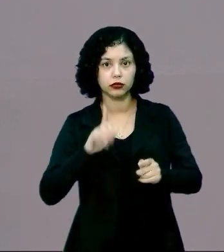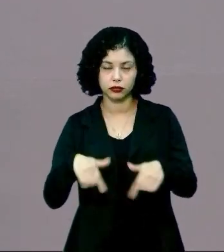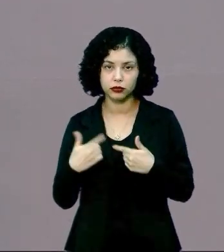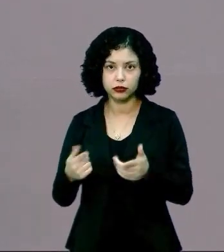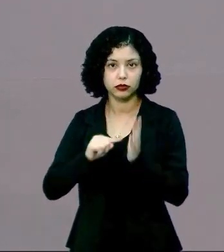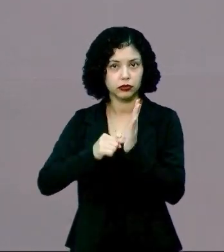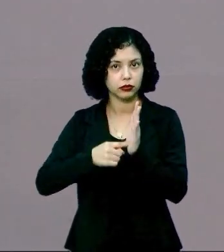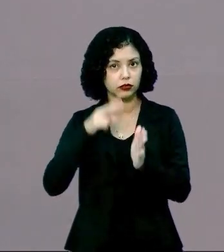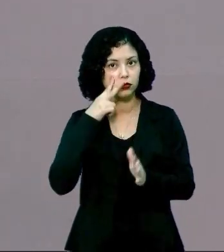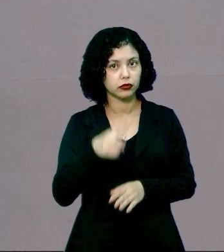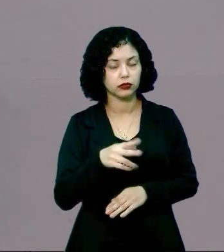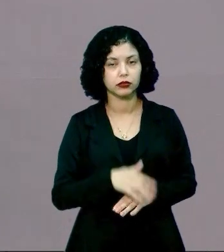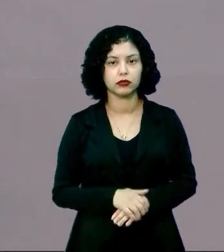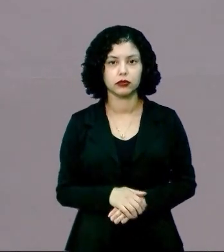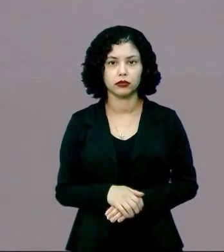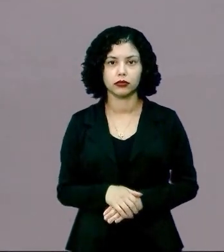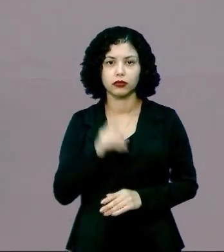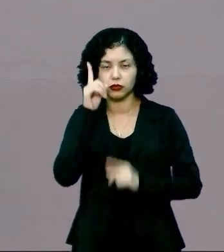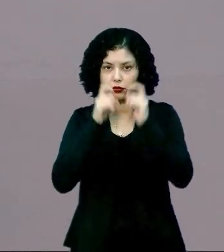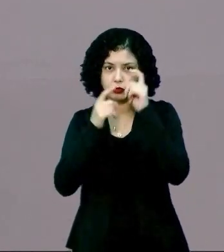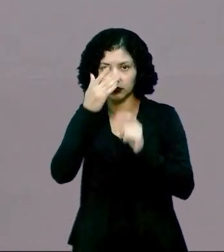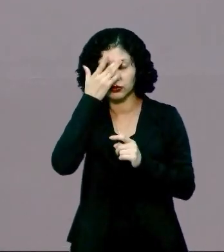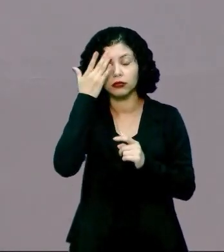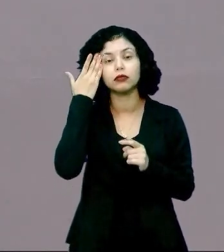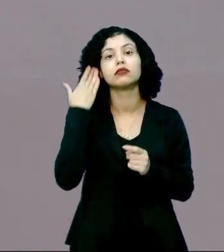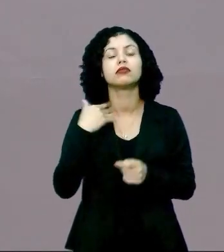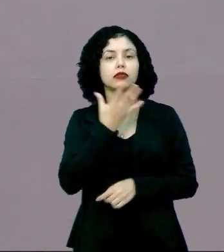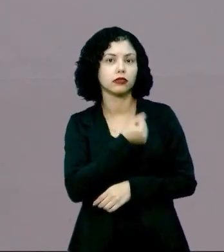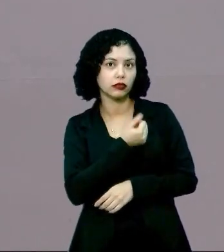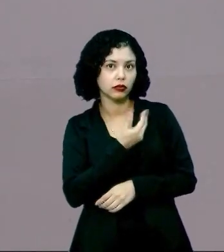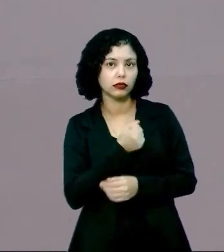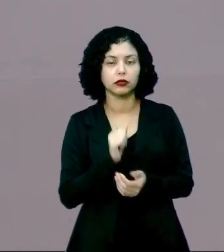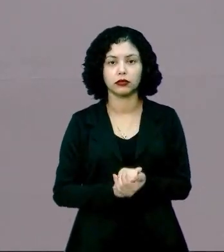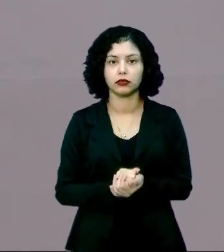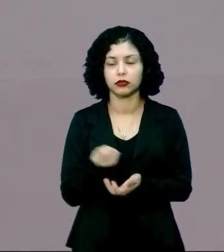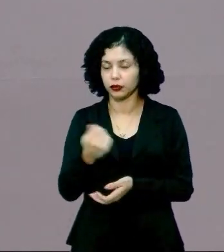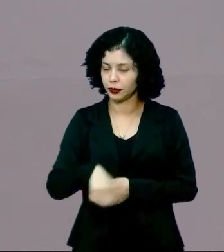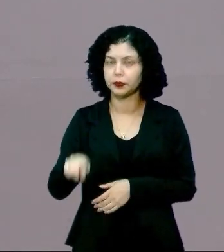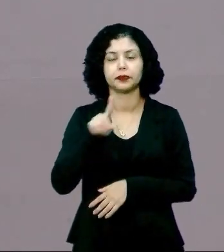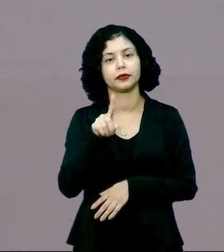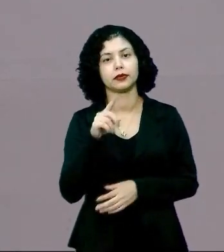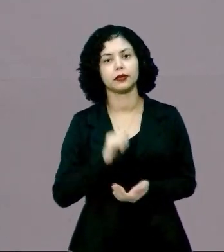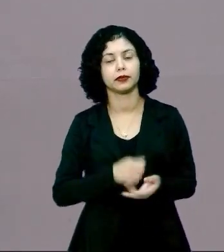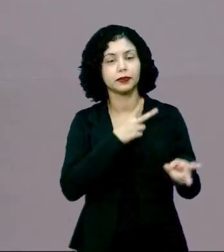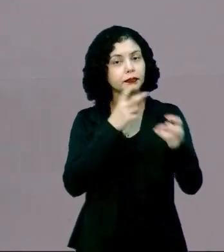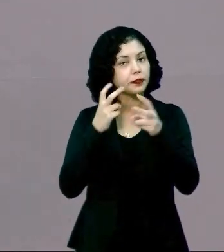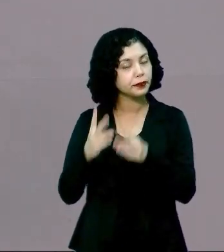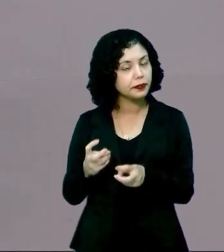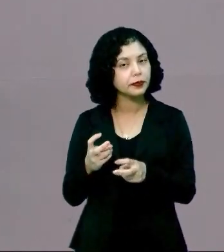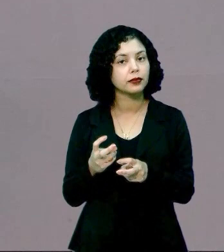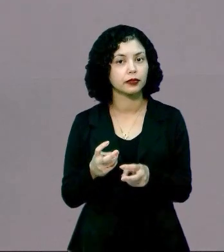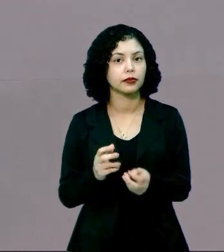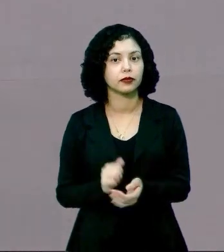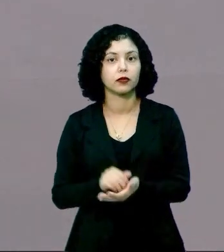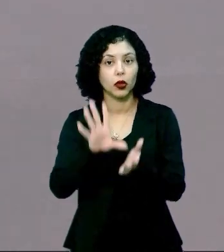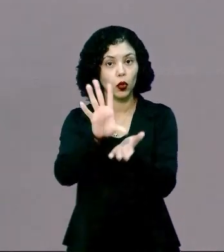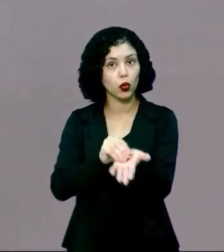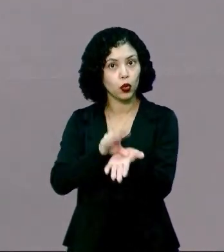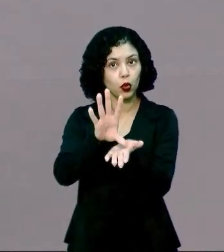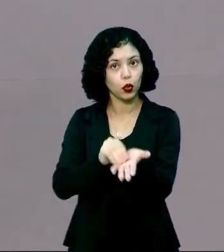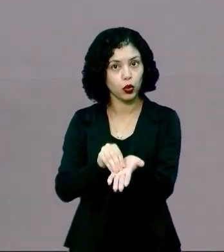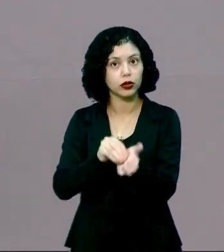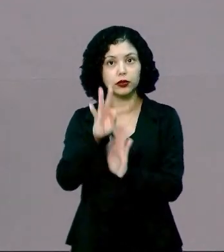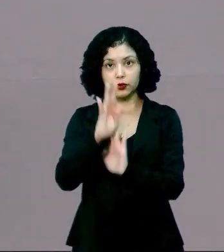seu ponto de vista. Então, assim, não se preocupe em estar decorando números, porque isso não será necessário. Observe que ele não copiou